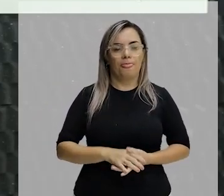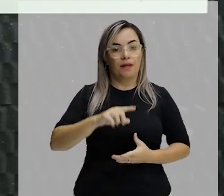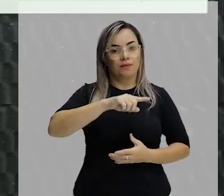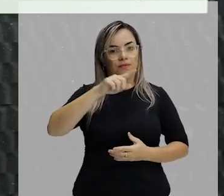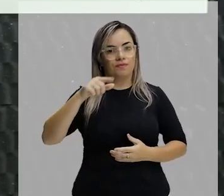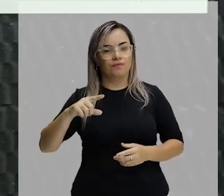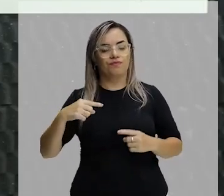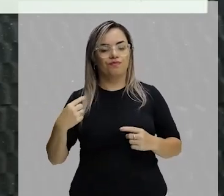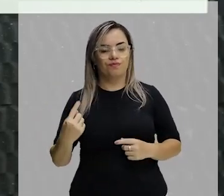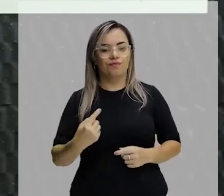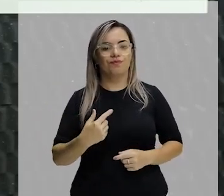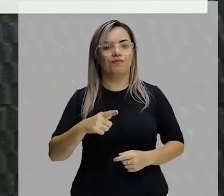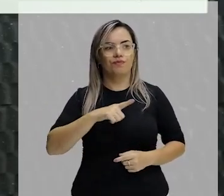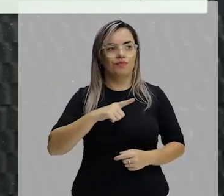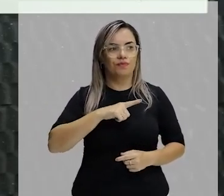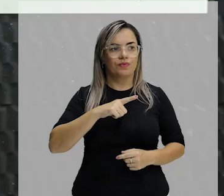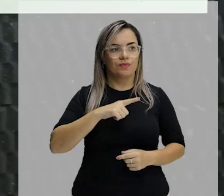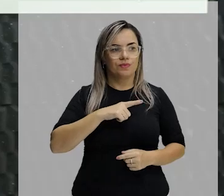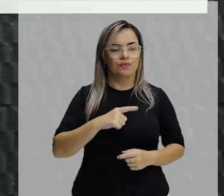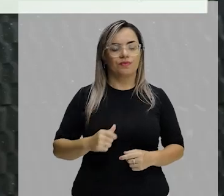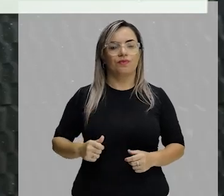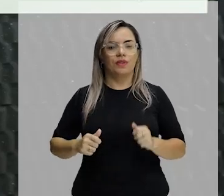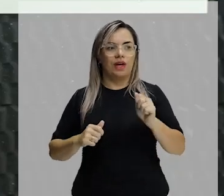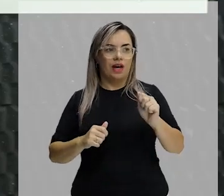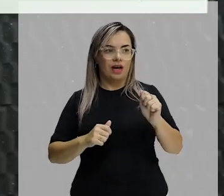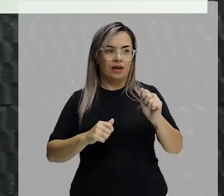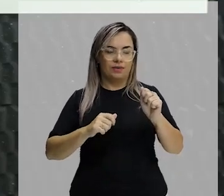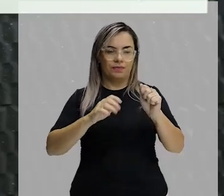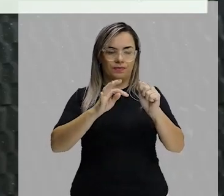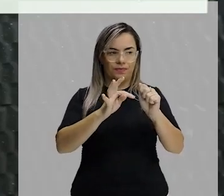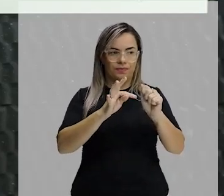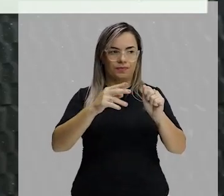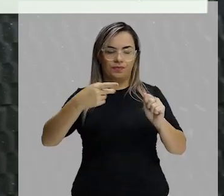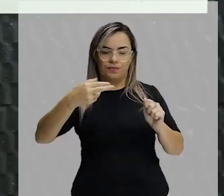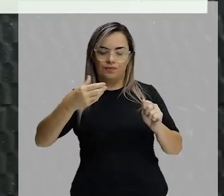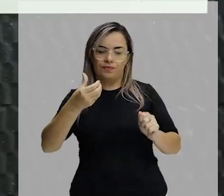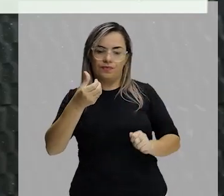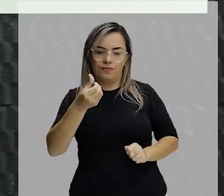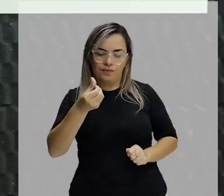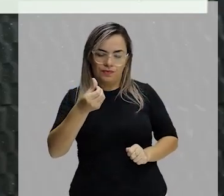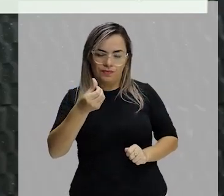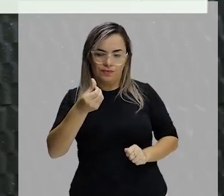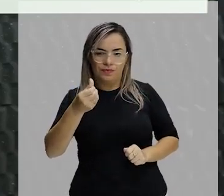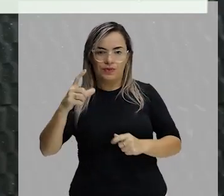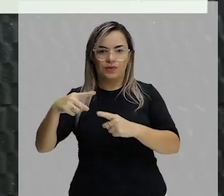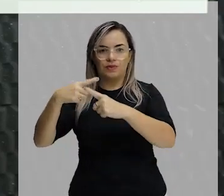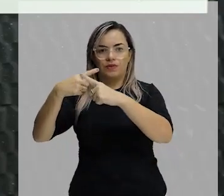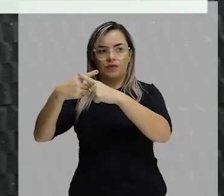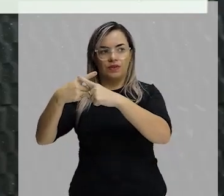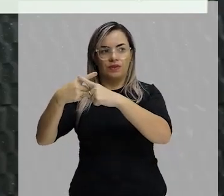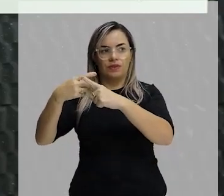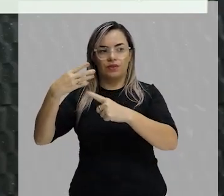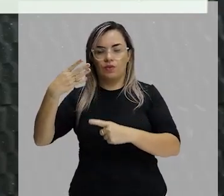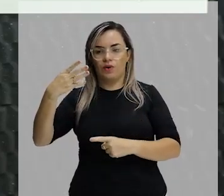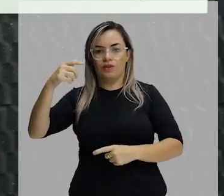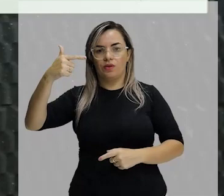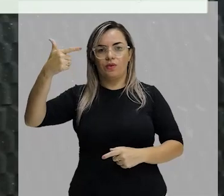total vai ser igual a 6 vezes 4 ao quadrado.